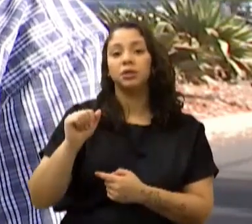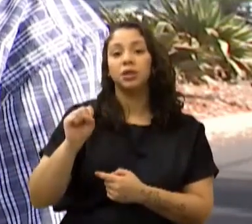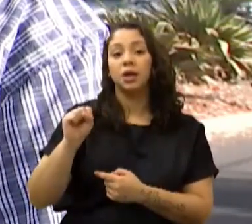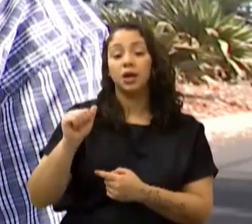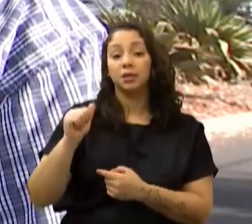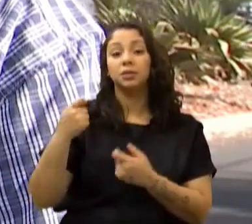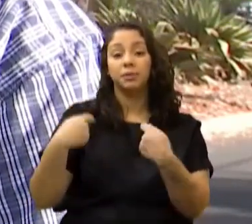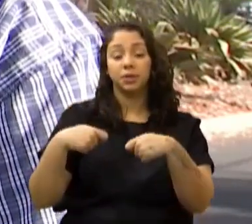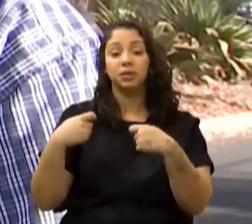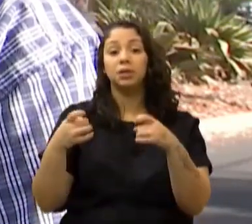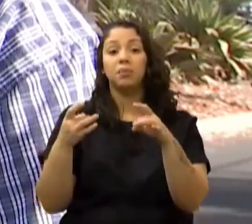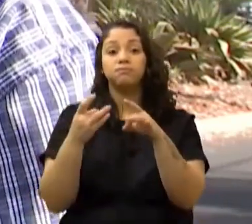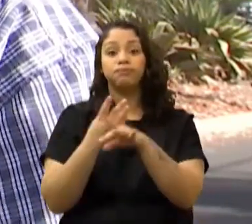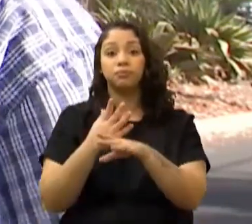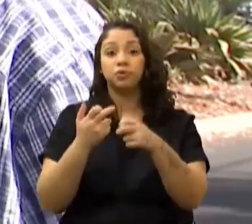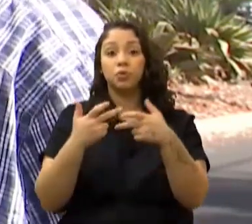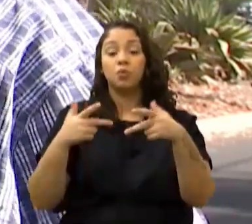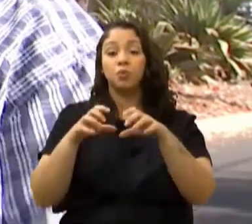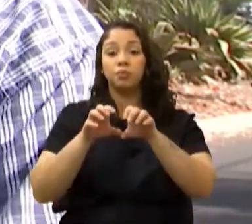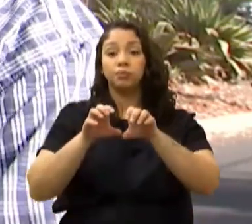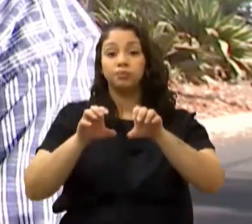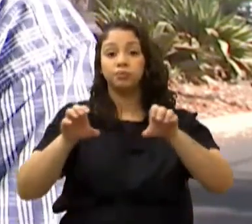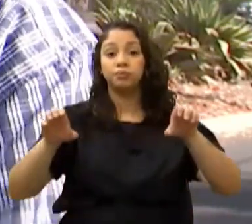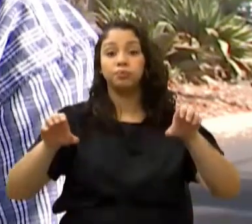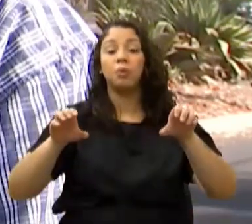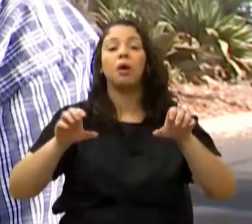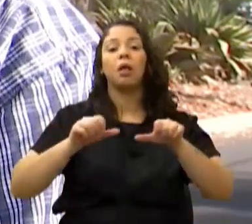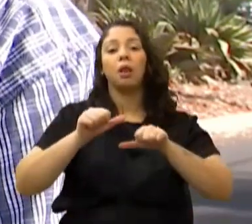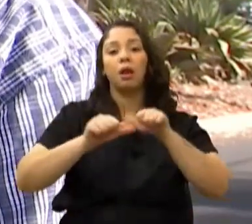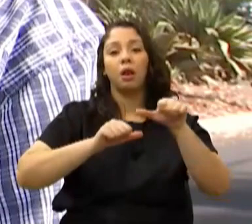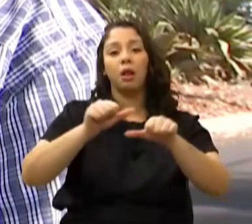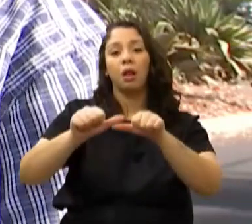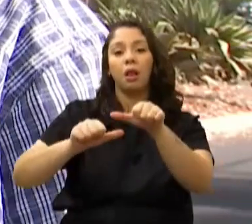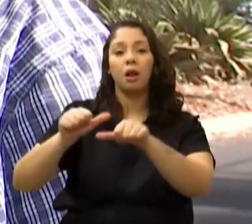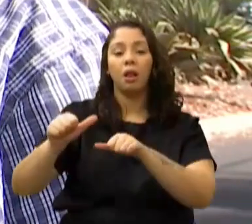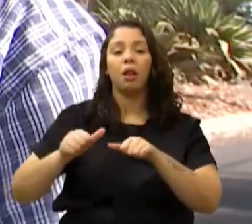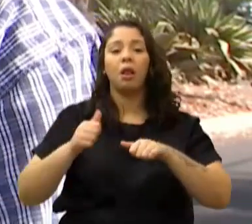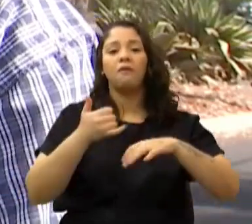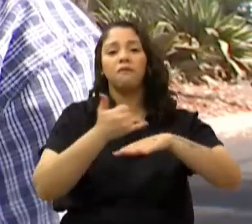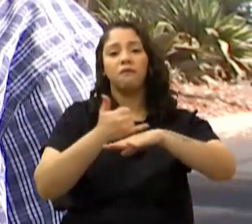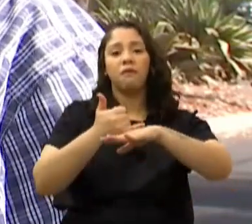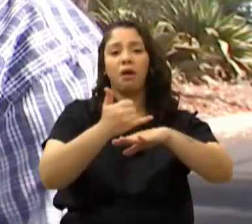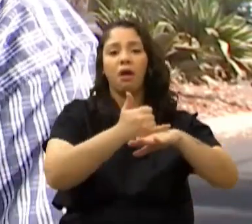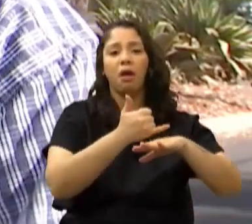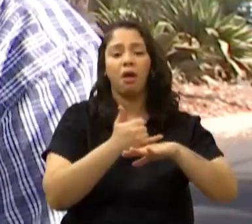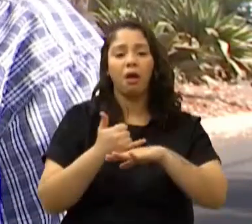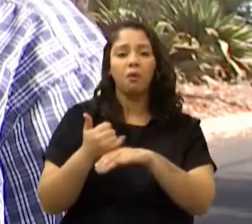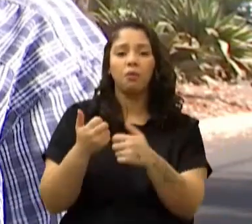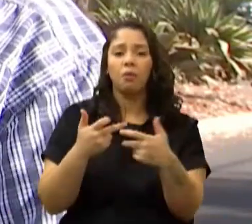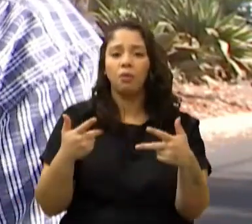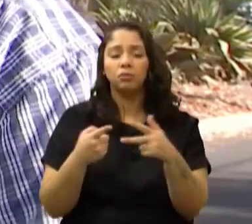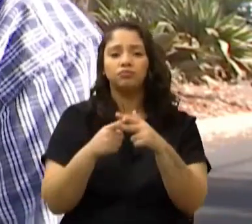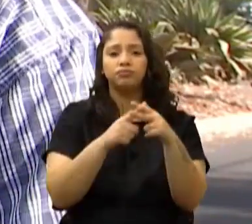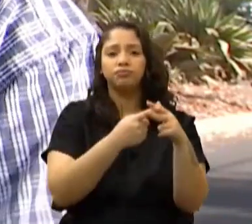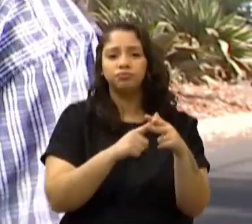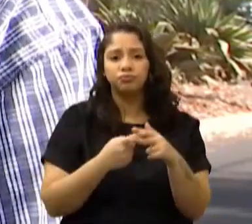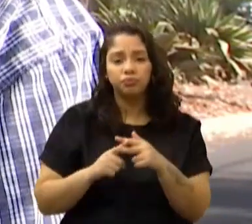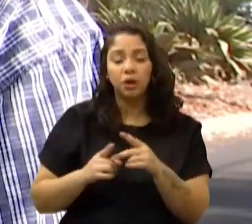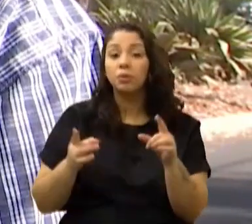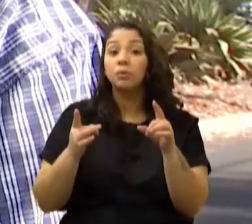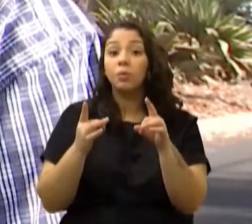terminar um serviço que eles vão fazer de infraestrutura que vão trocar todas as manilhas de ferro aquelas